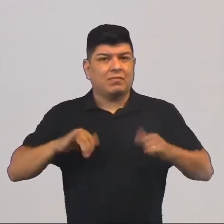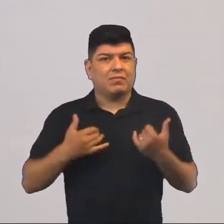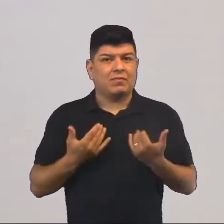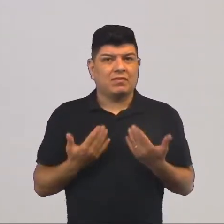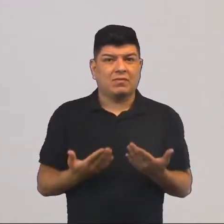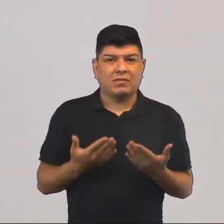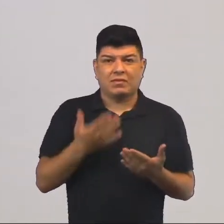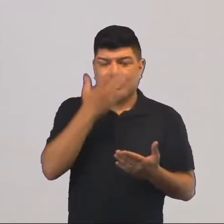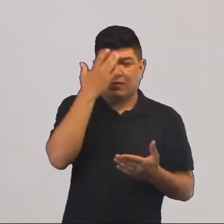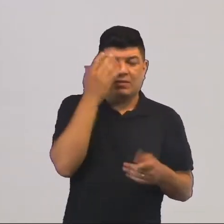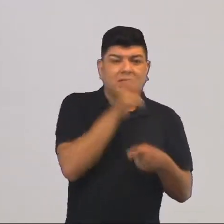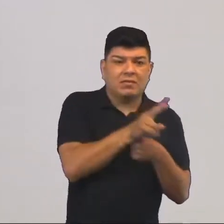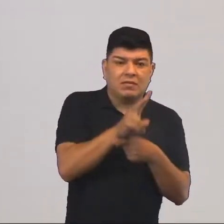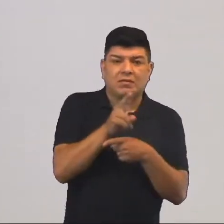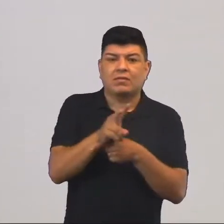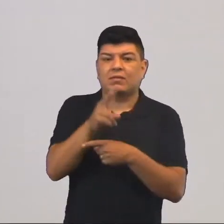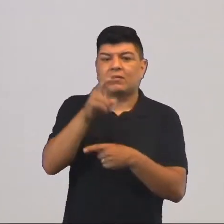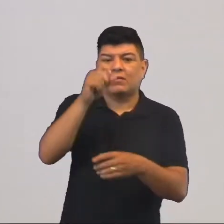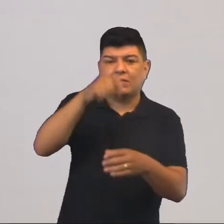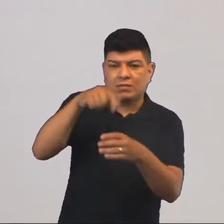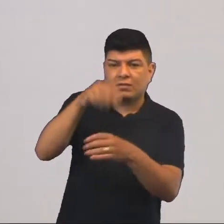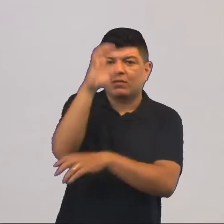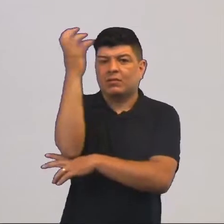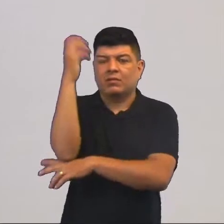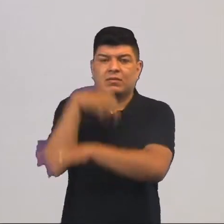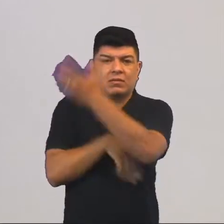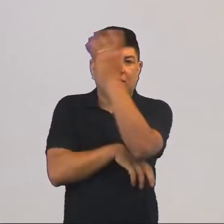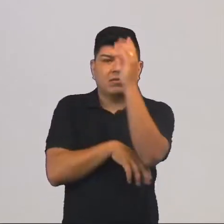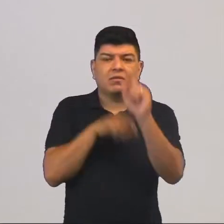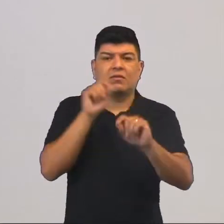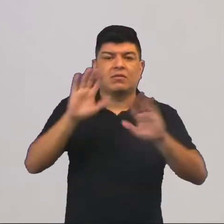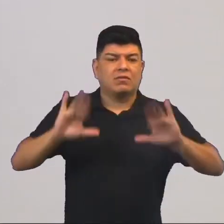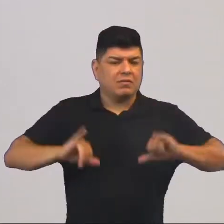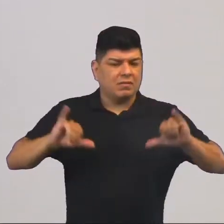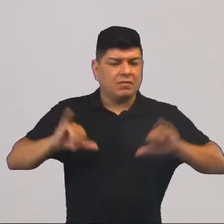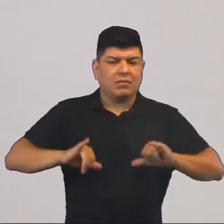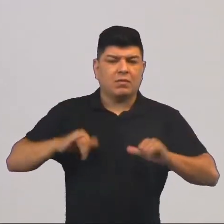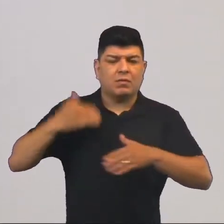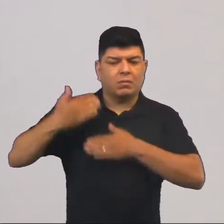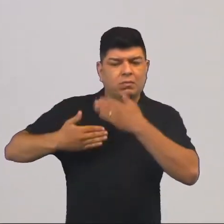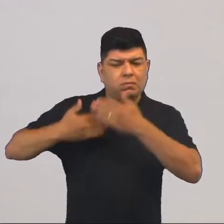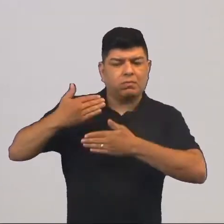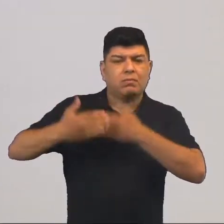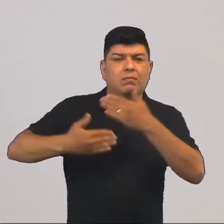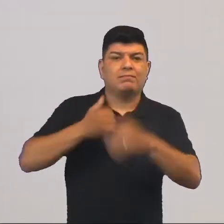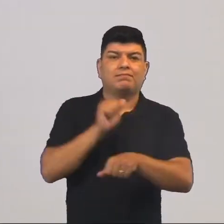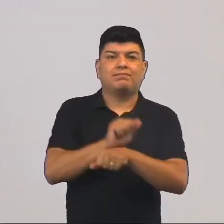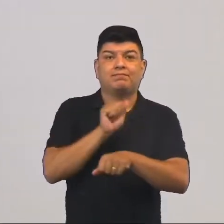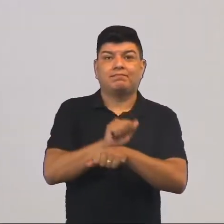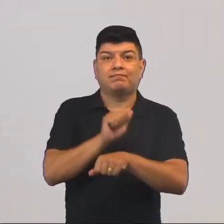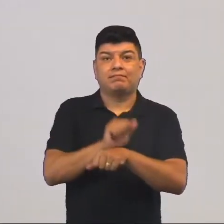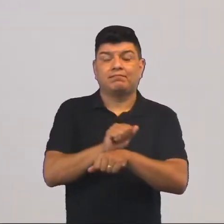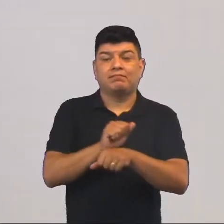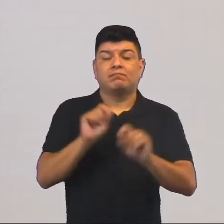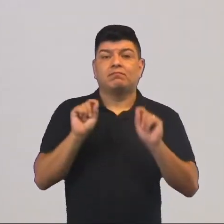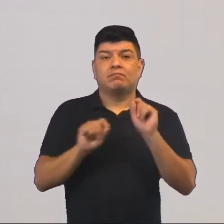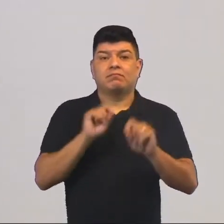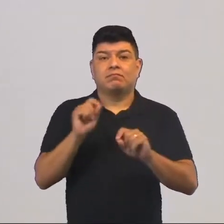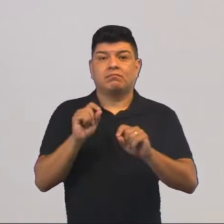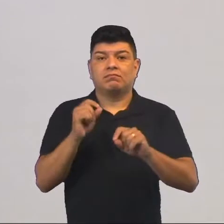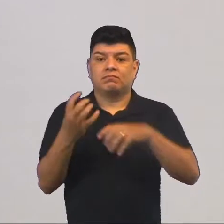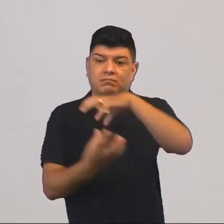chegue até você com qualidade, para você consiga também aumentar o seu conhecimento aí na área da Geografia.